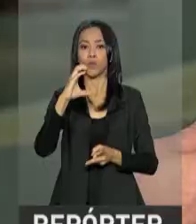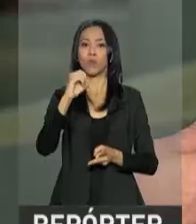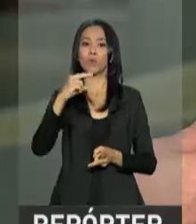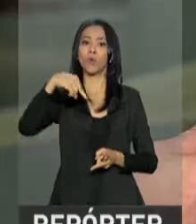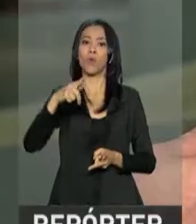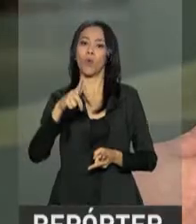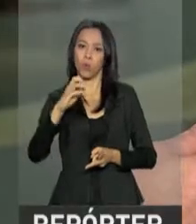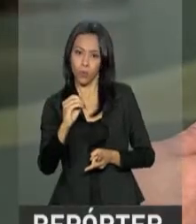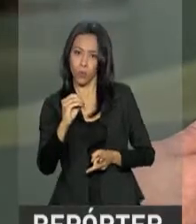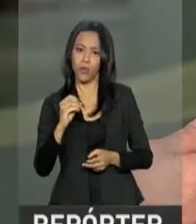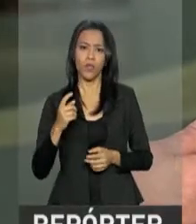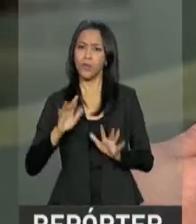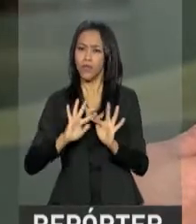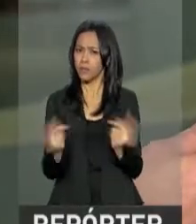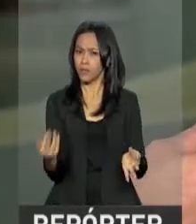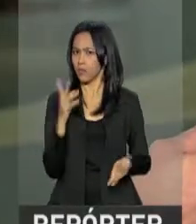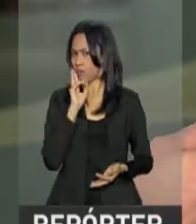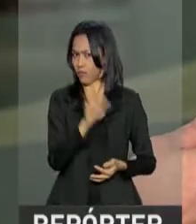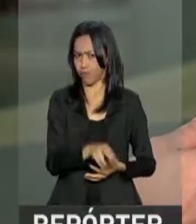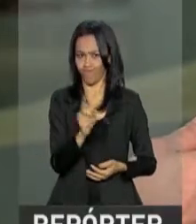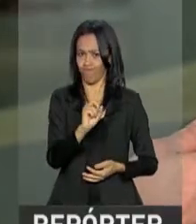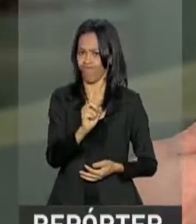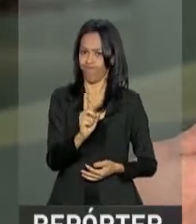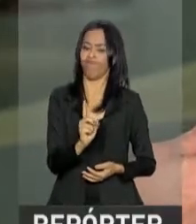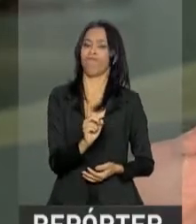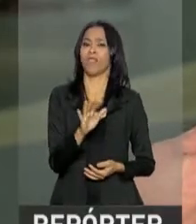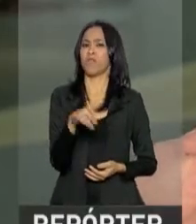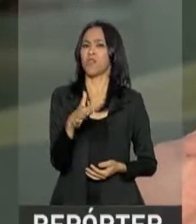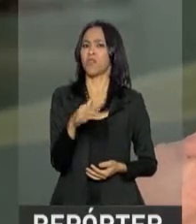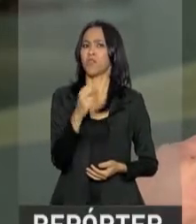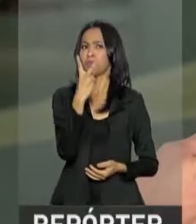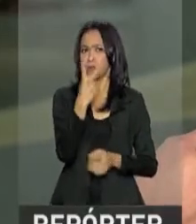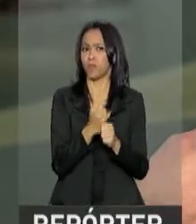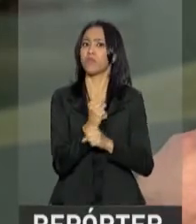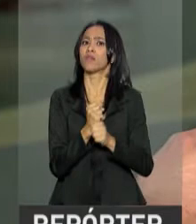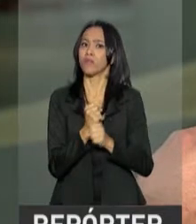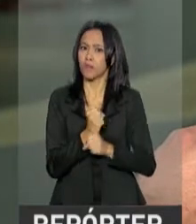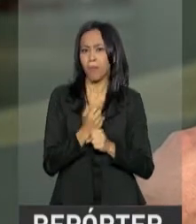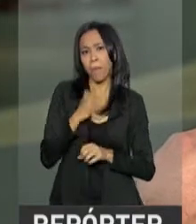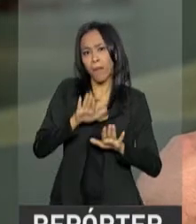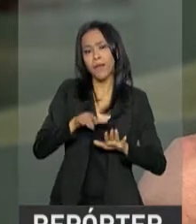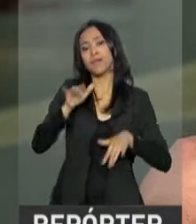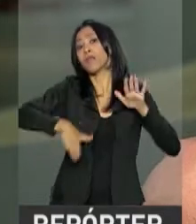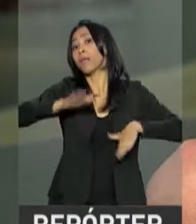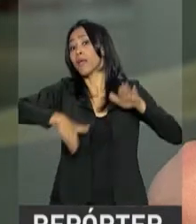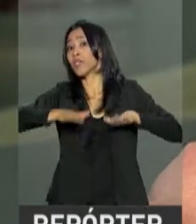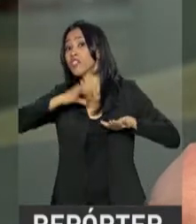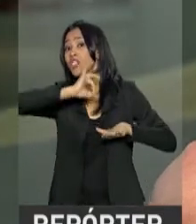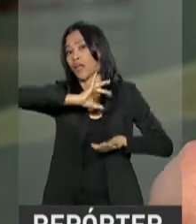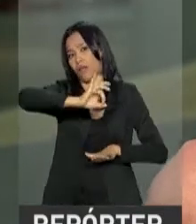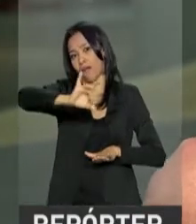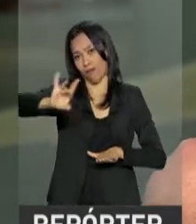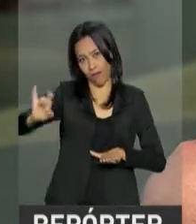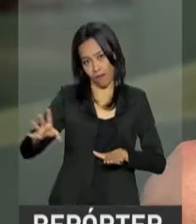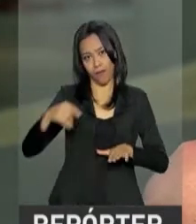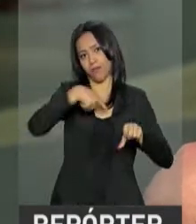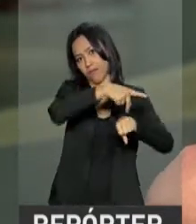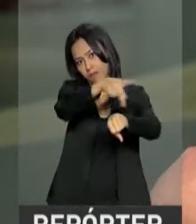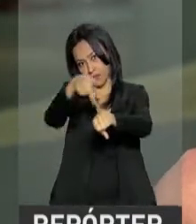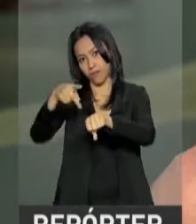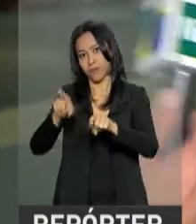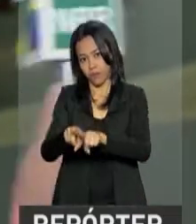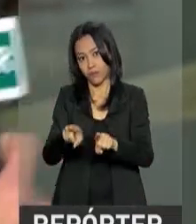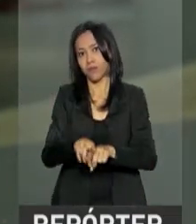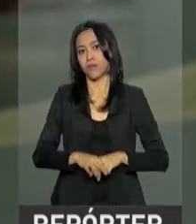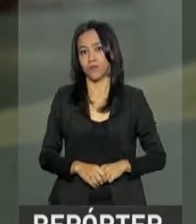não é uma resposta simples dá hoje a gente está estimando mais ou menos dois anos mas depende da complexidade do caso da nacionalidade também